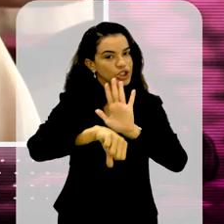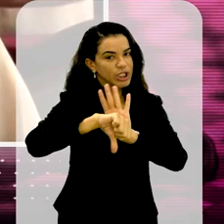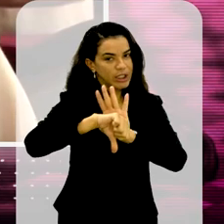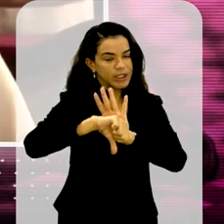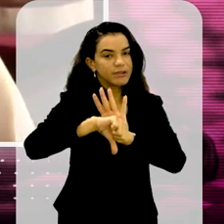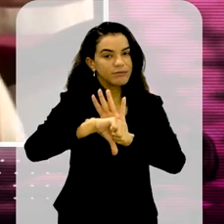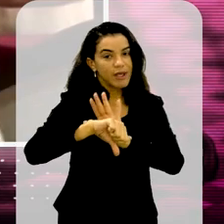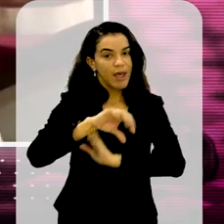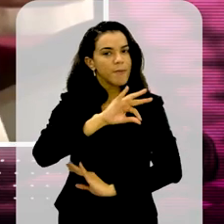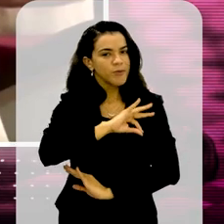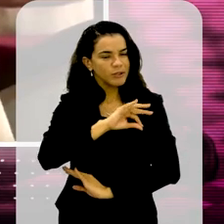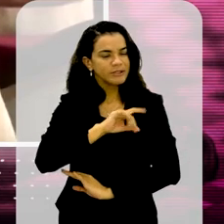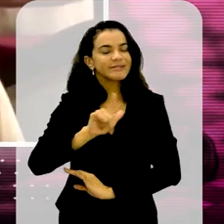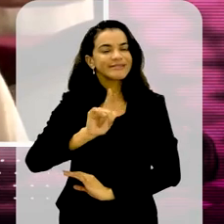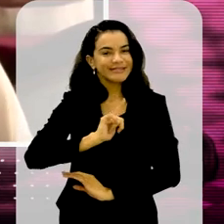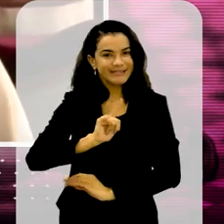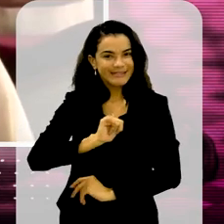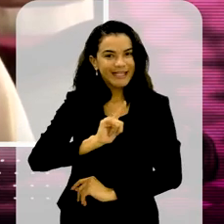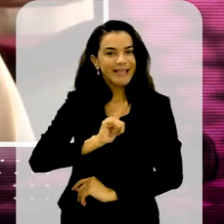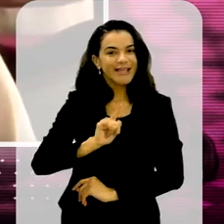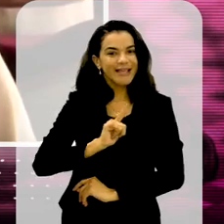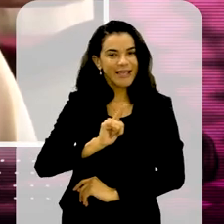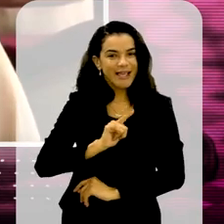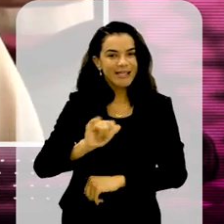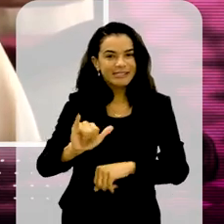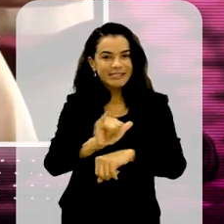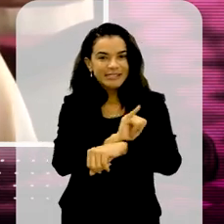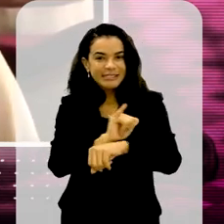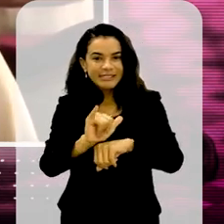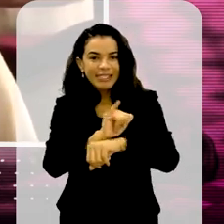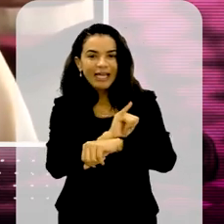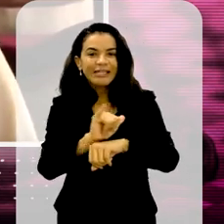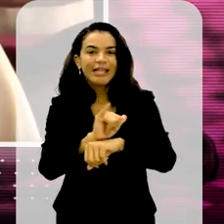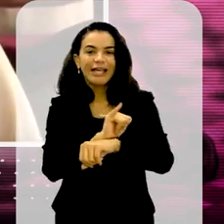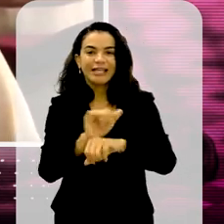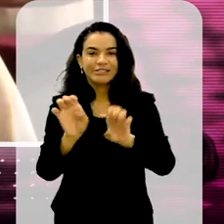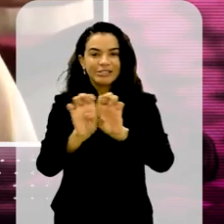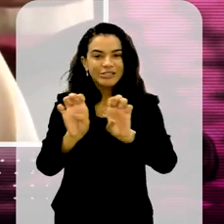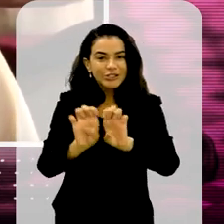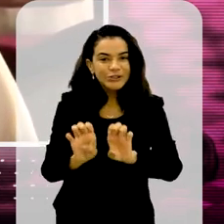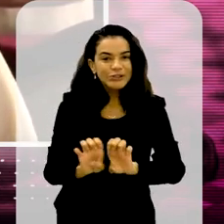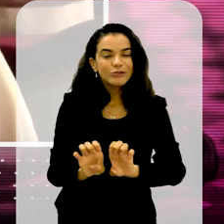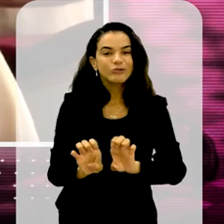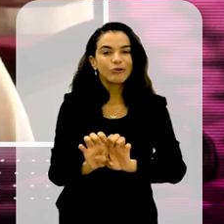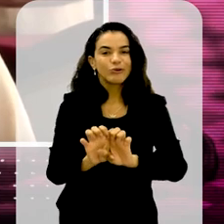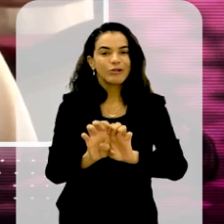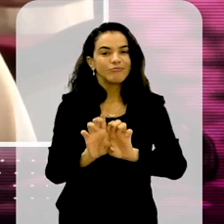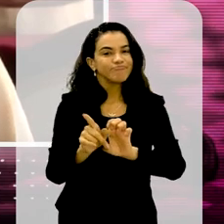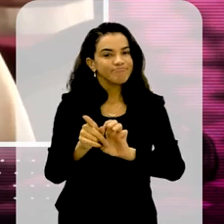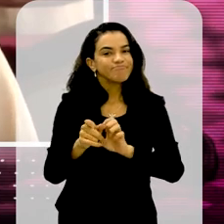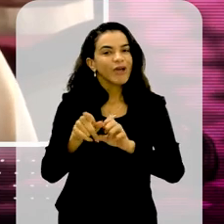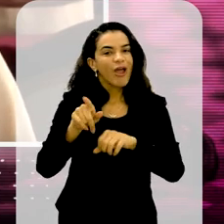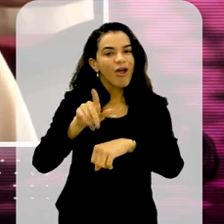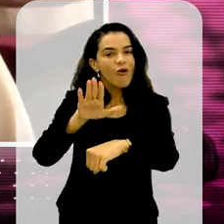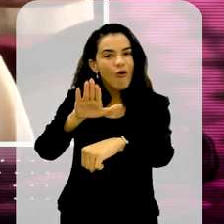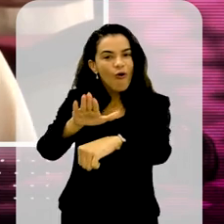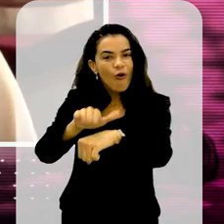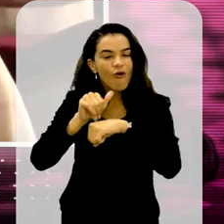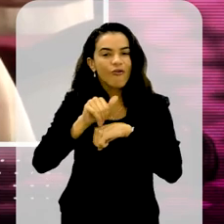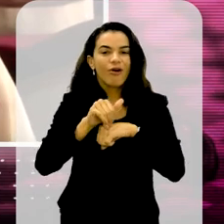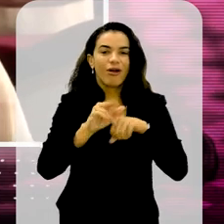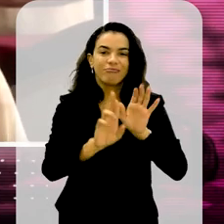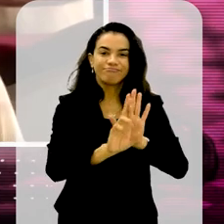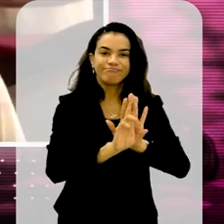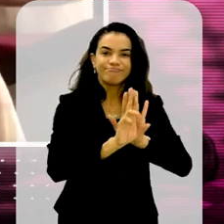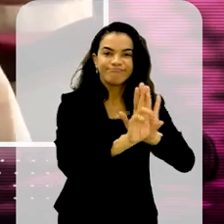nesse sentido, a polícia, ela tem sim, mecanismos de representar as plataformas para poder